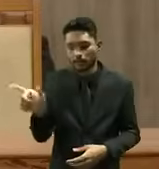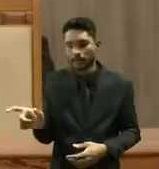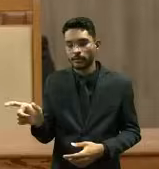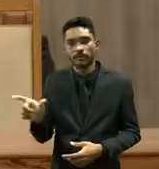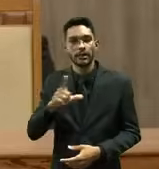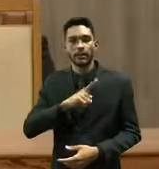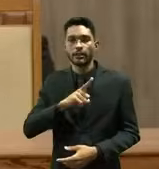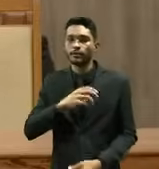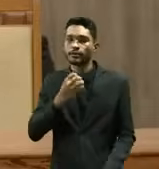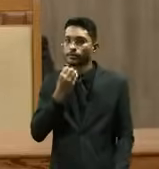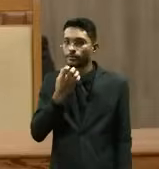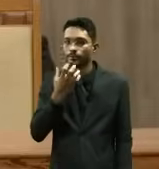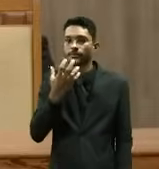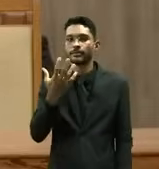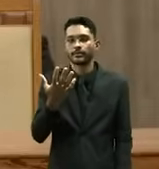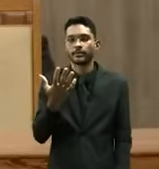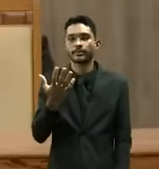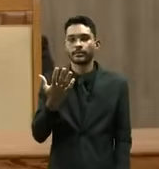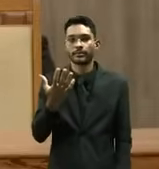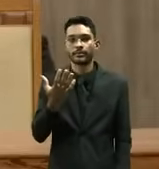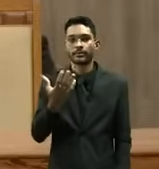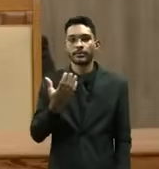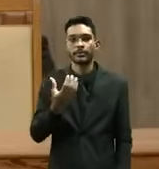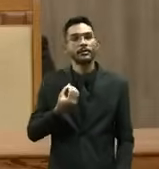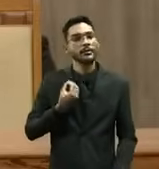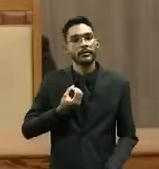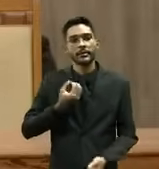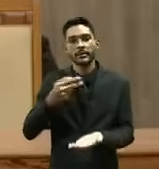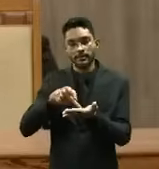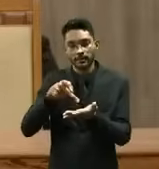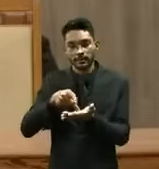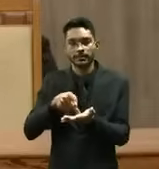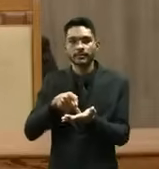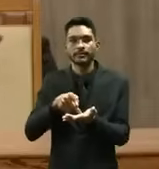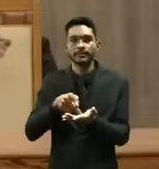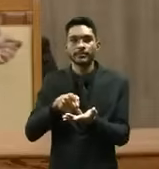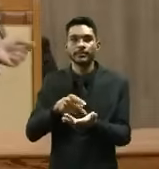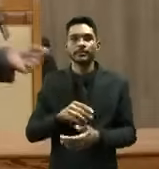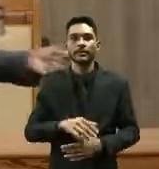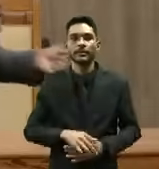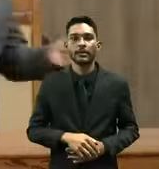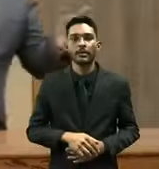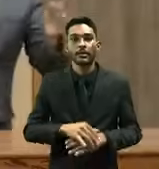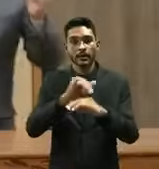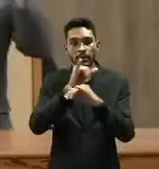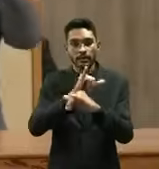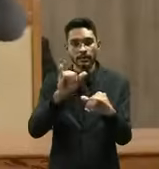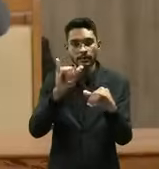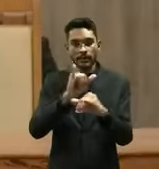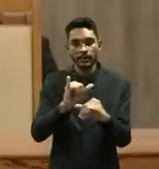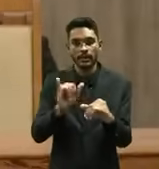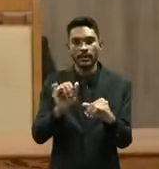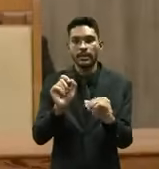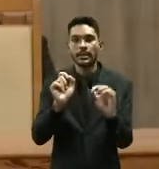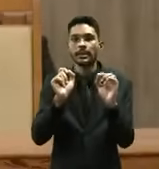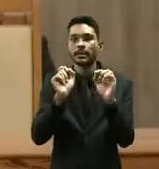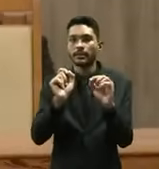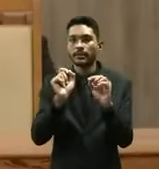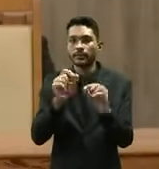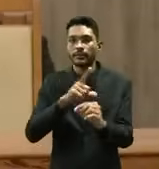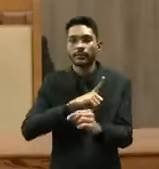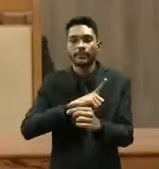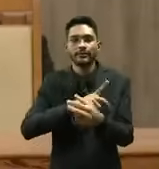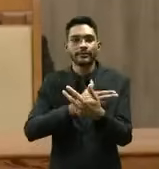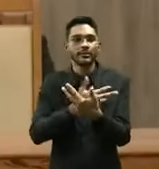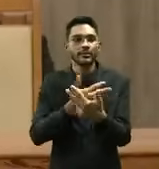e as sua realidade e eu quero dizer aos irmãos que tem coisas que é só para glorificar